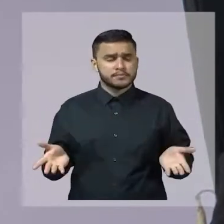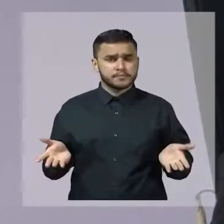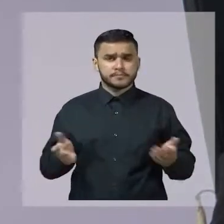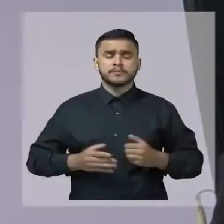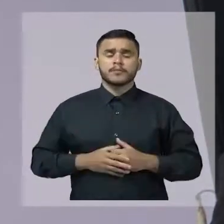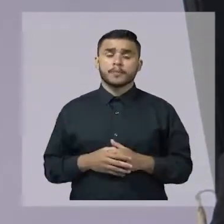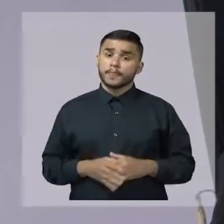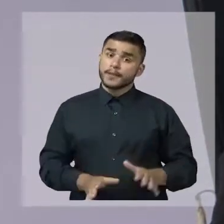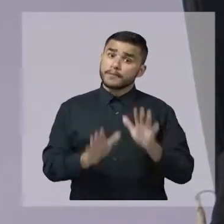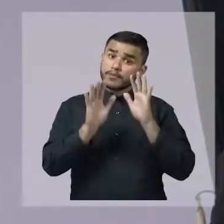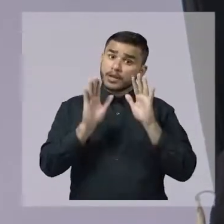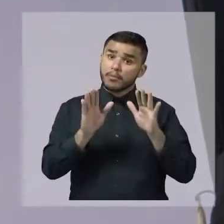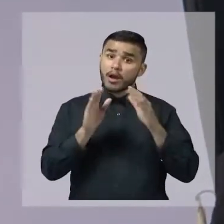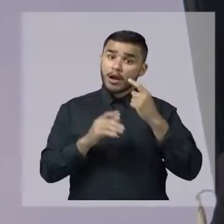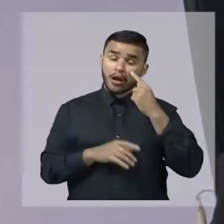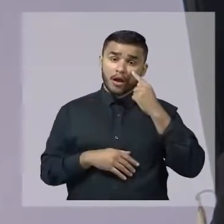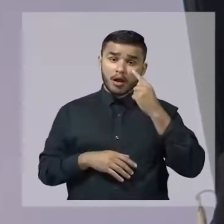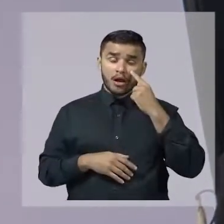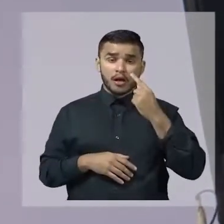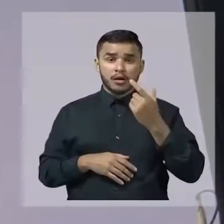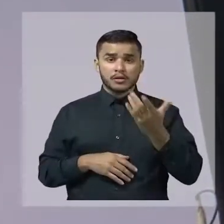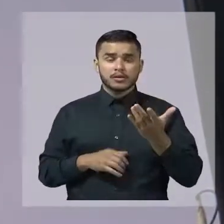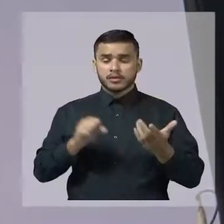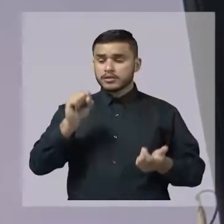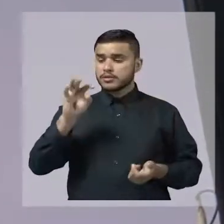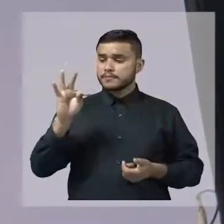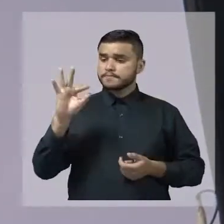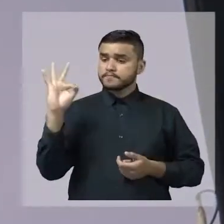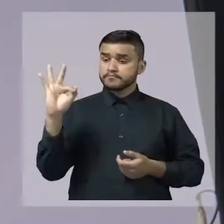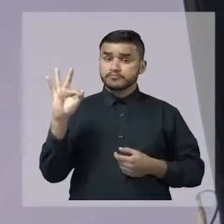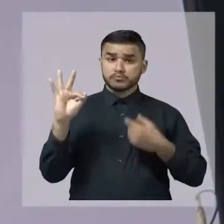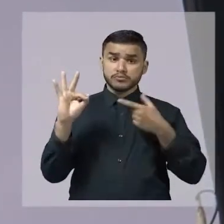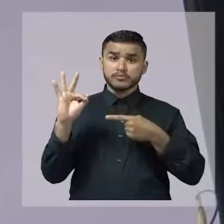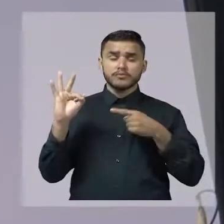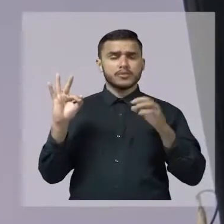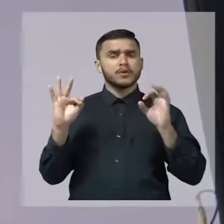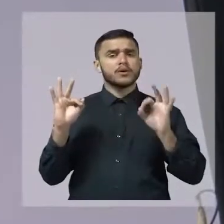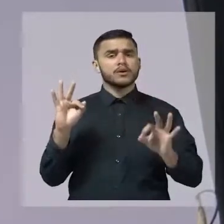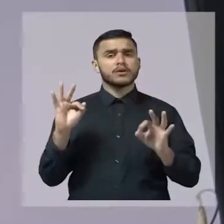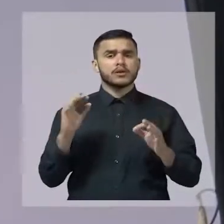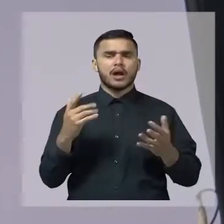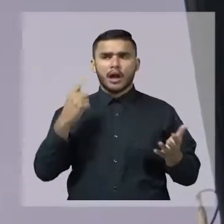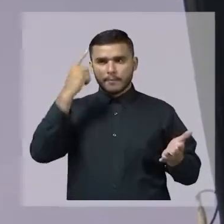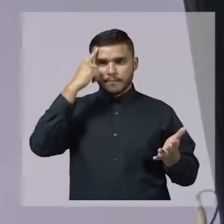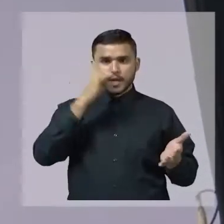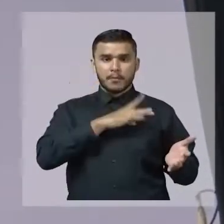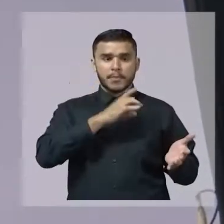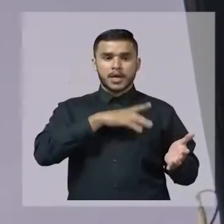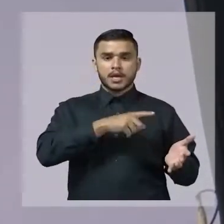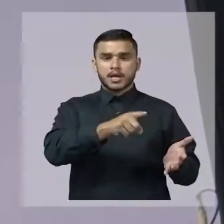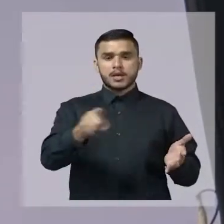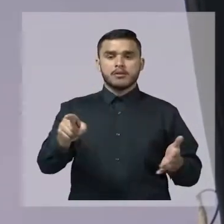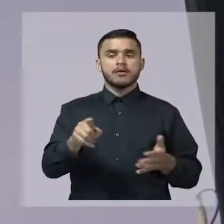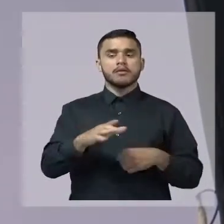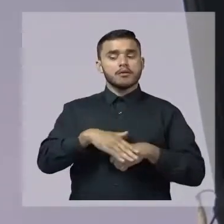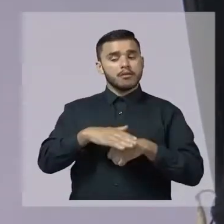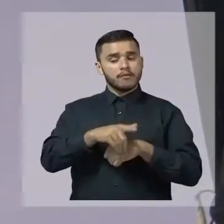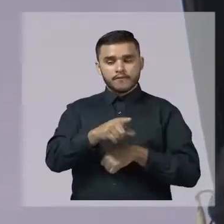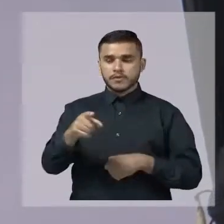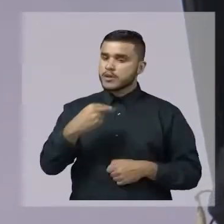essa afirmação coletiva do Supremo apareça como uma intimidação, um meio de